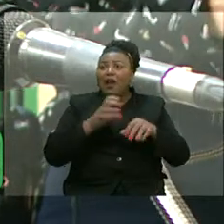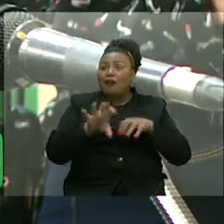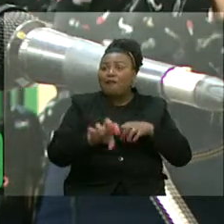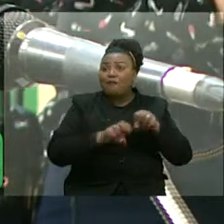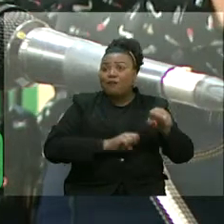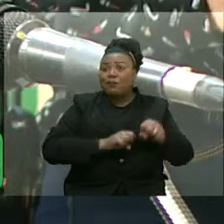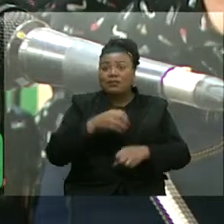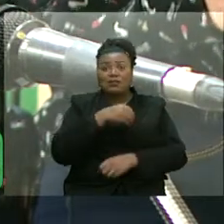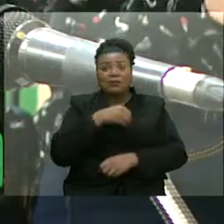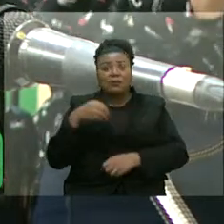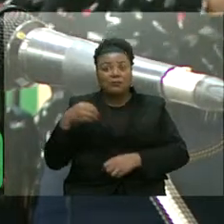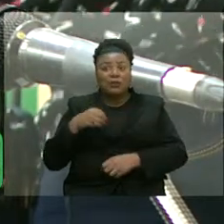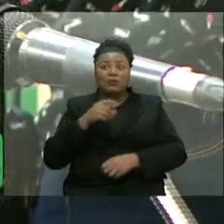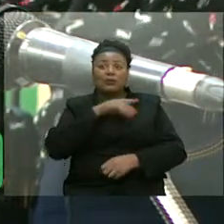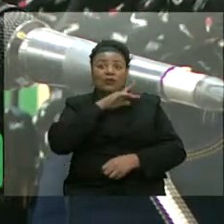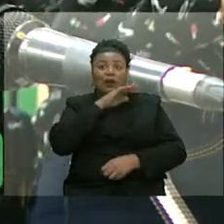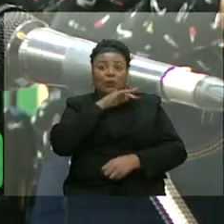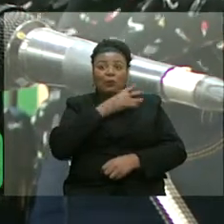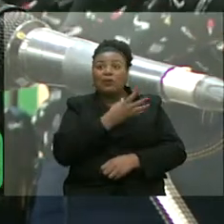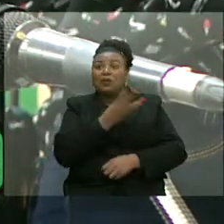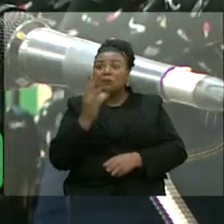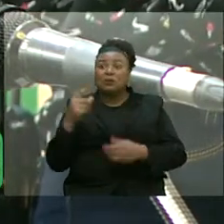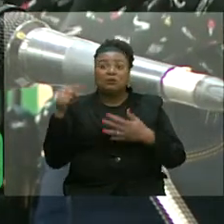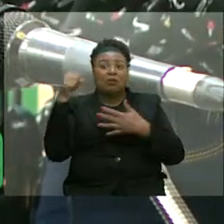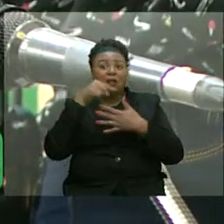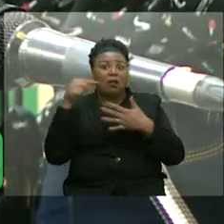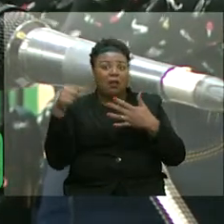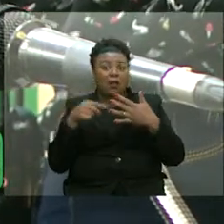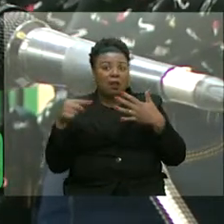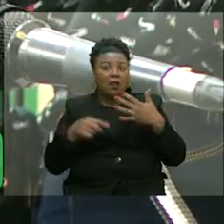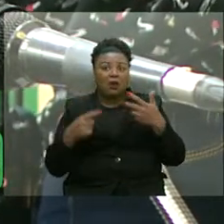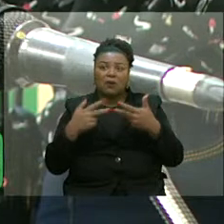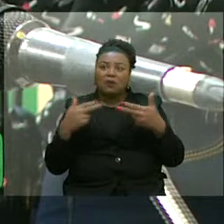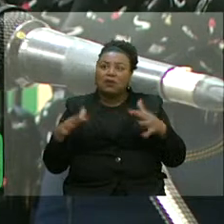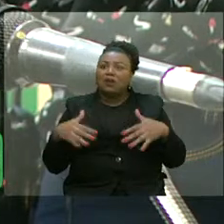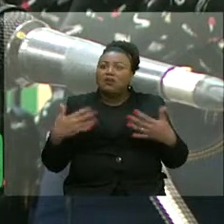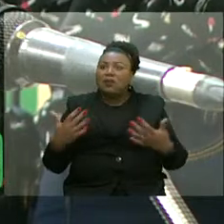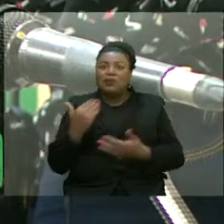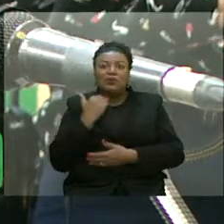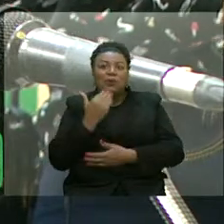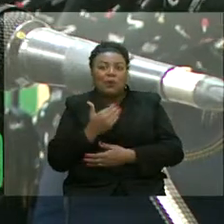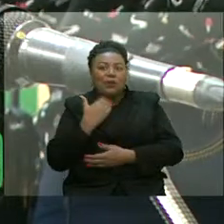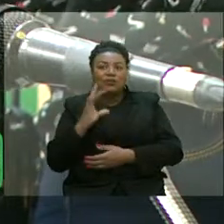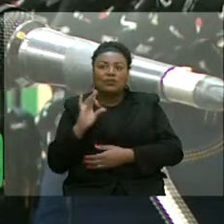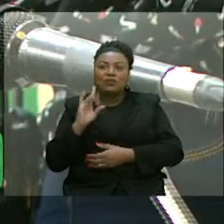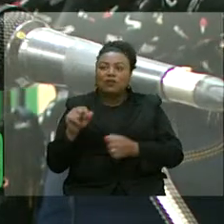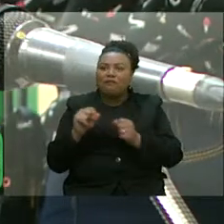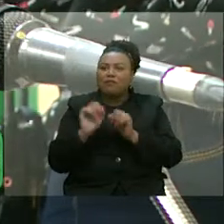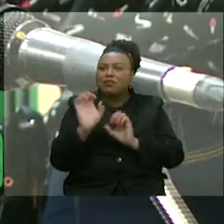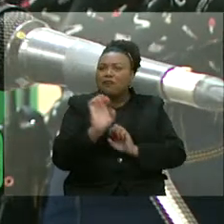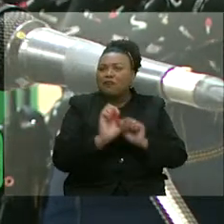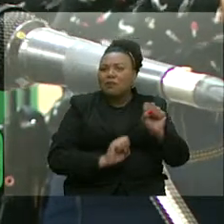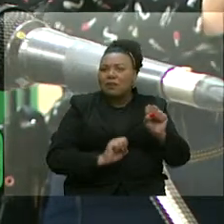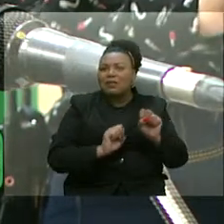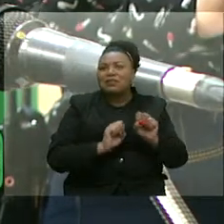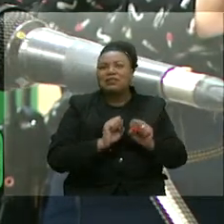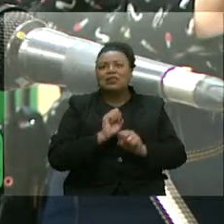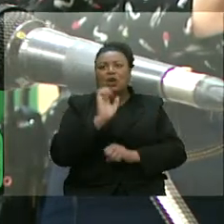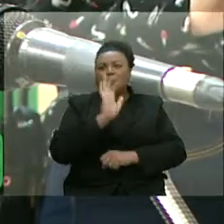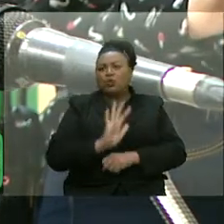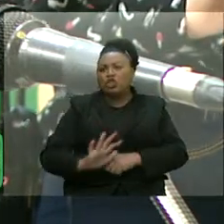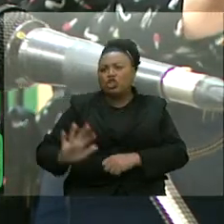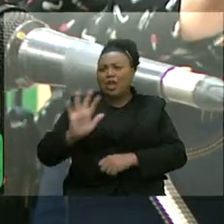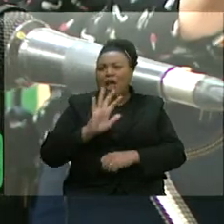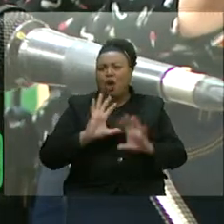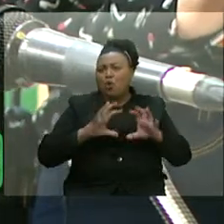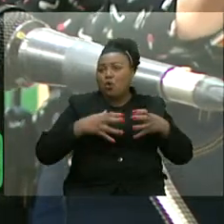formação médica está precária em muitos aspectos. Então, nós não adianta só fazer uma formação massificada